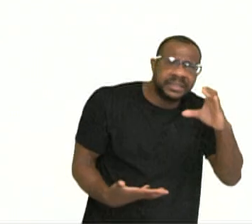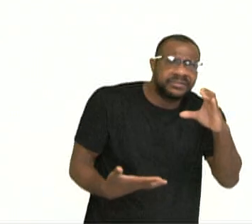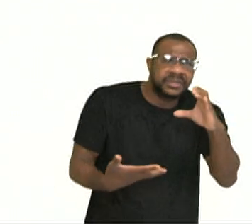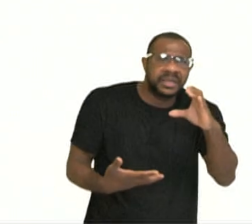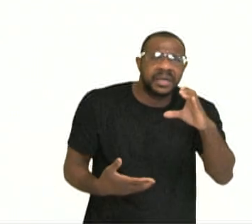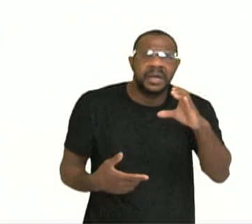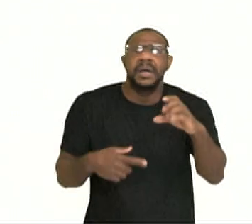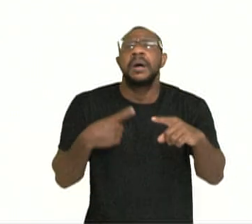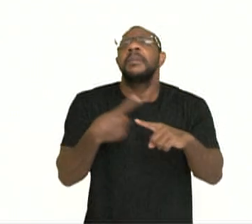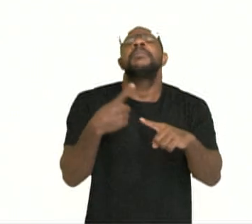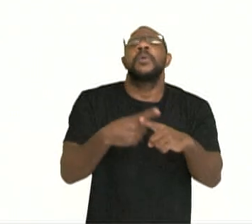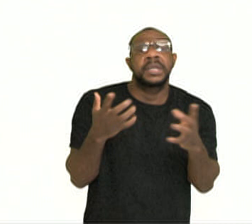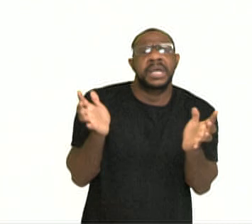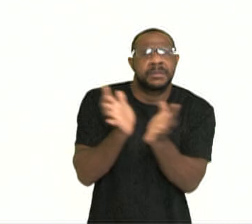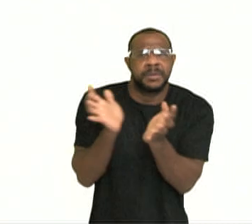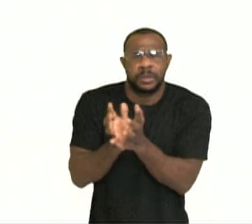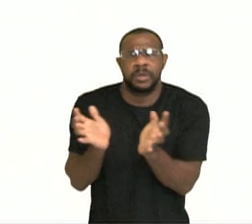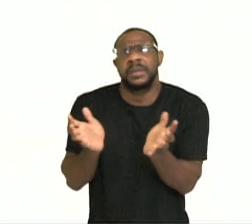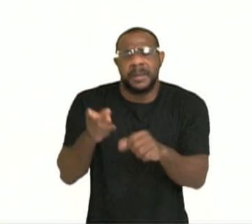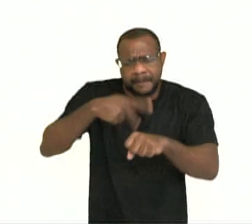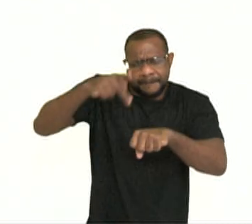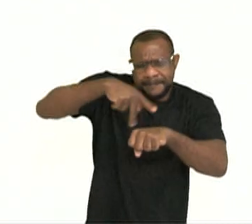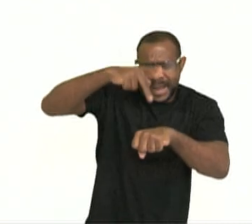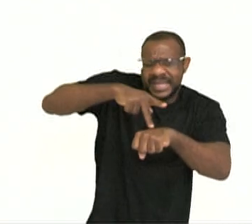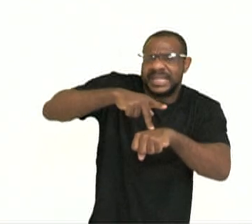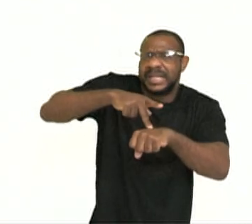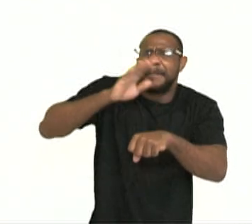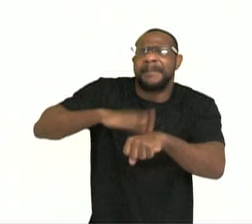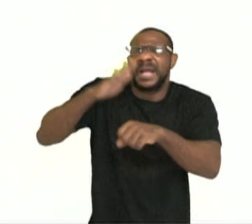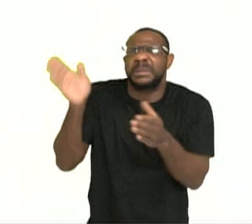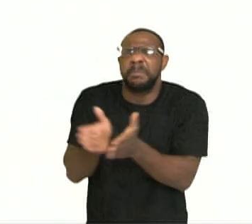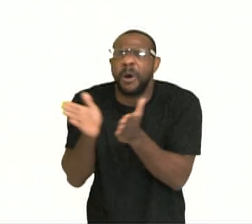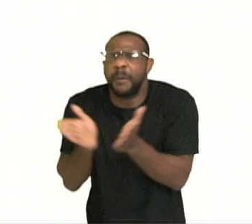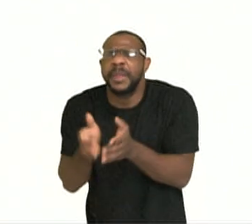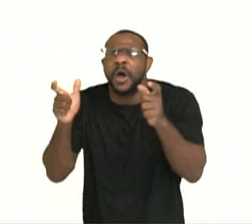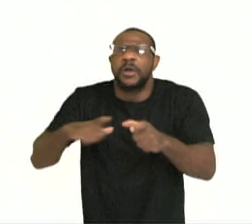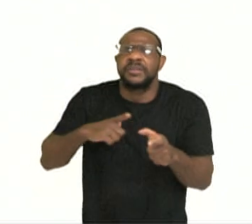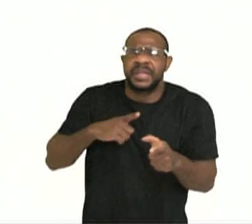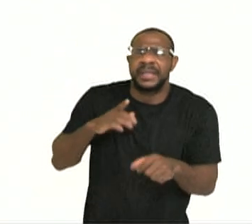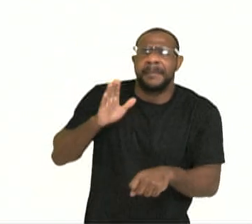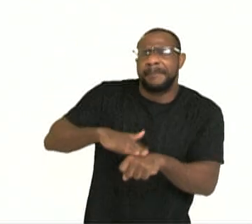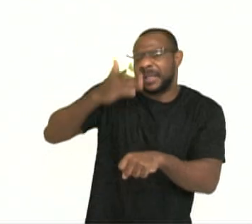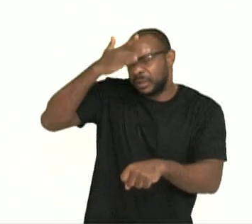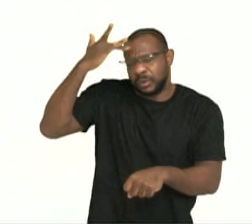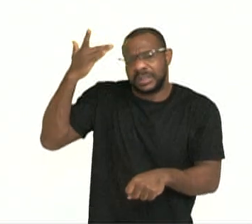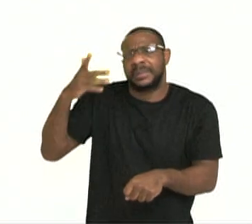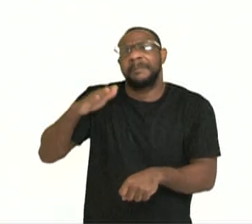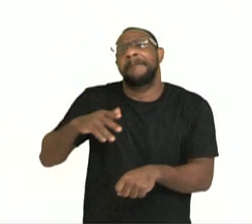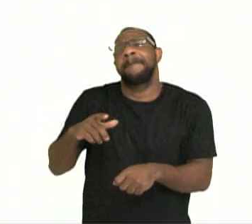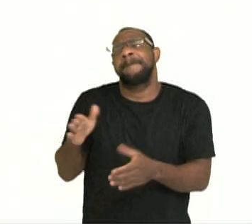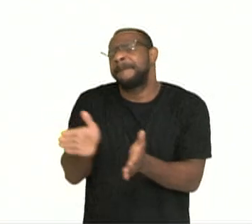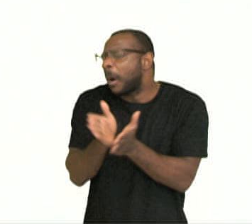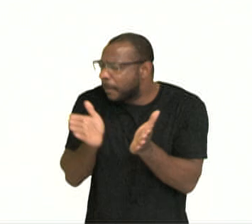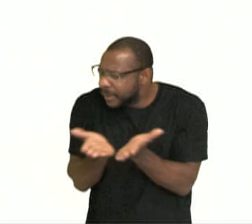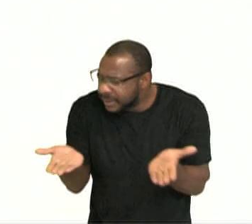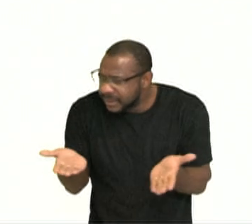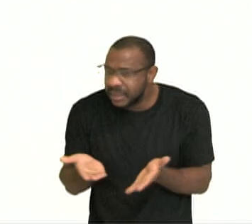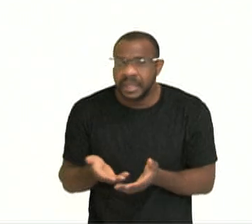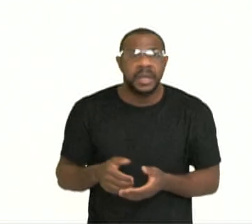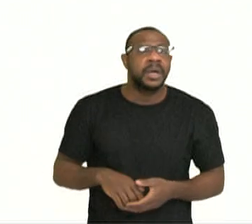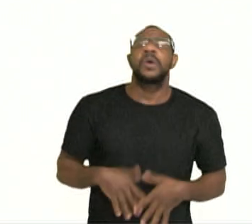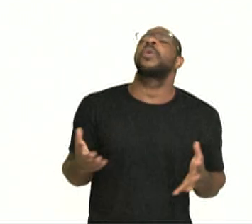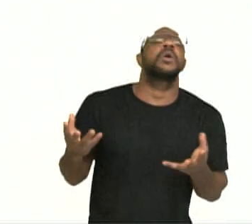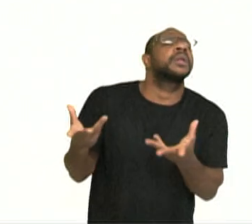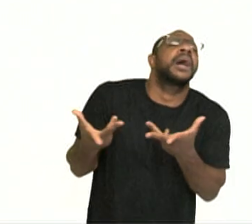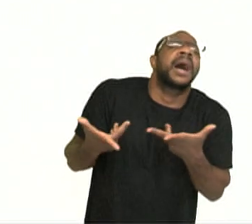essa classificação de países mais pobres, onde tem a maior concentração de pessoas pobres? Quais são as heranças do